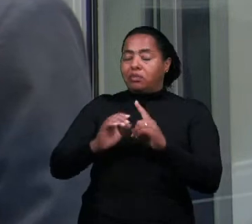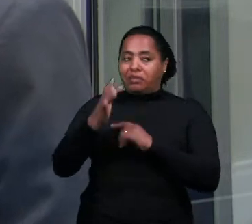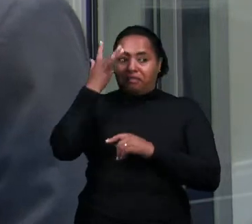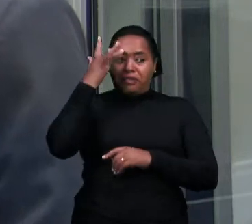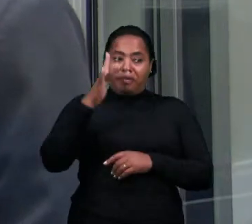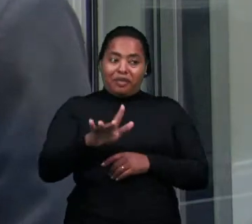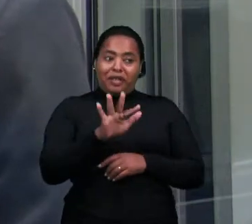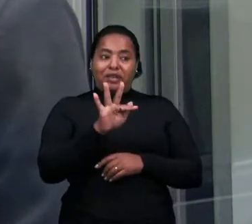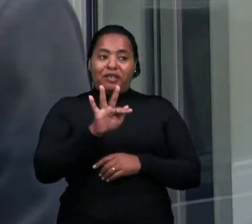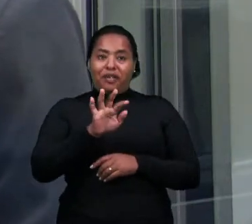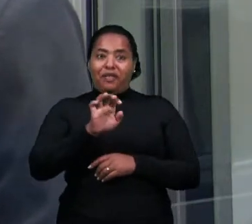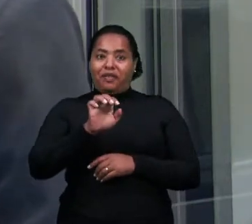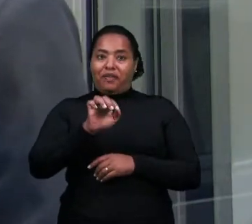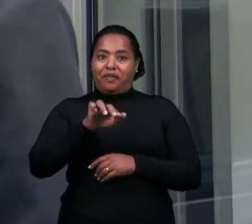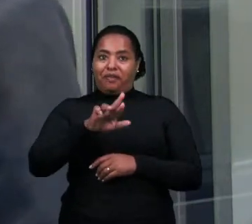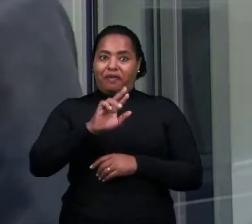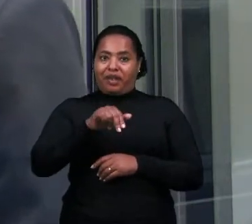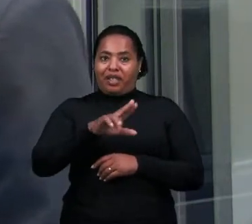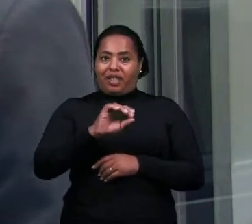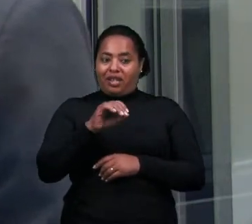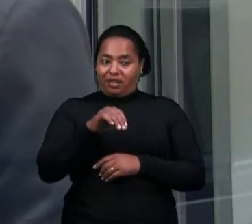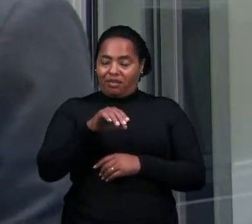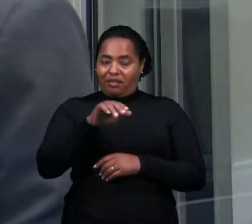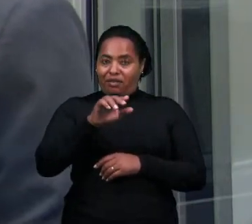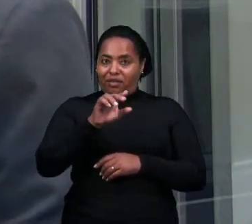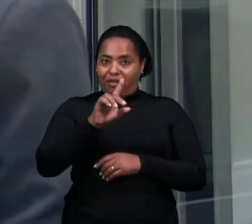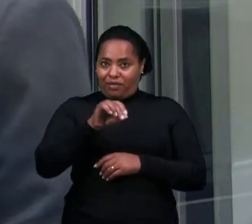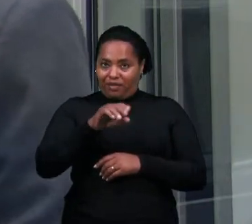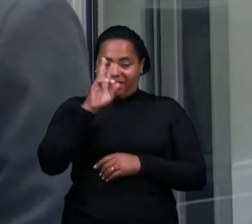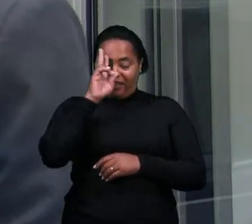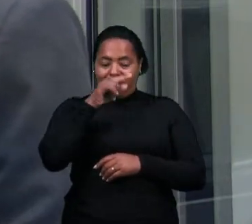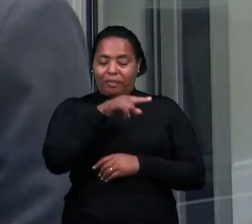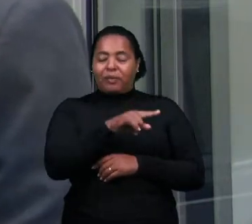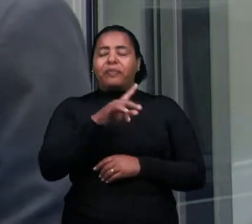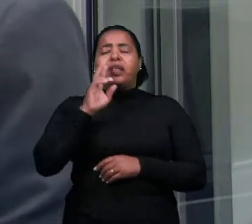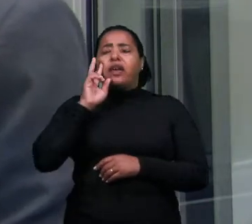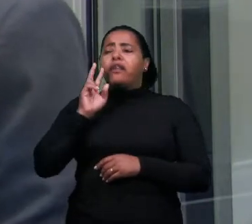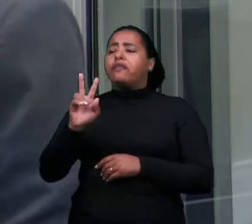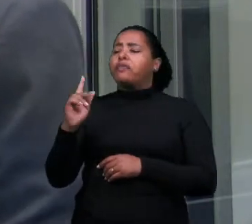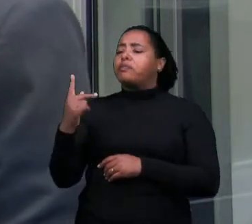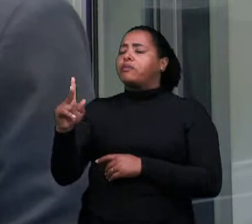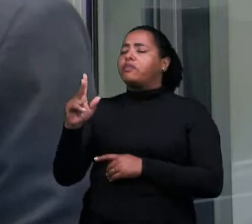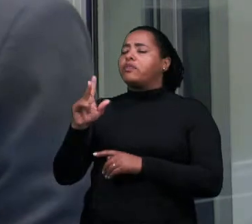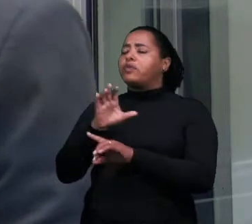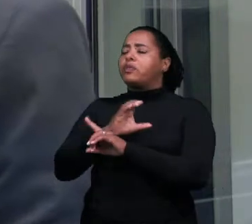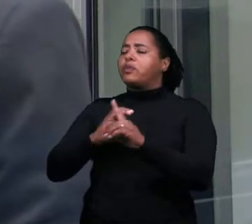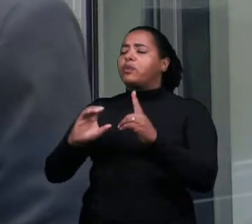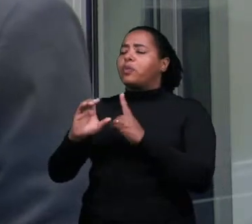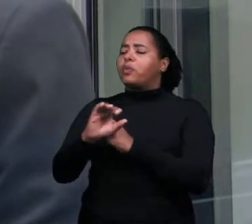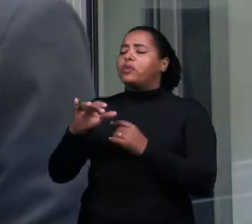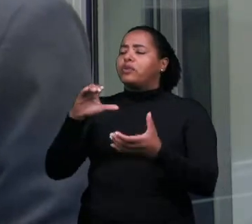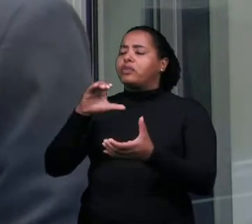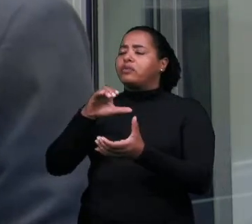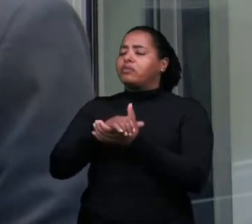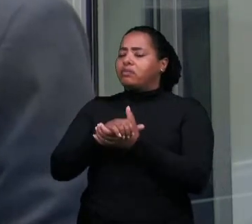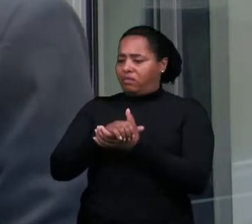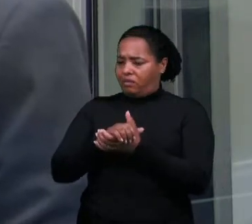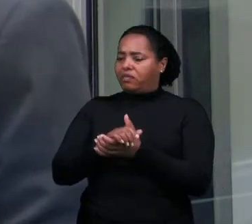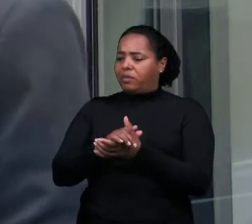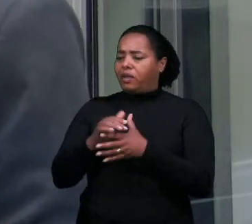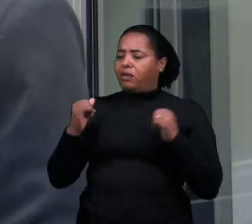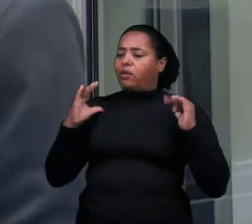aqui. E ele via que no seu culto de casamento entrava um anjo dentro da